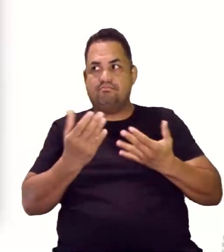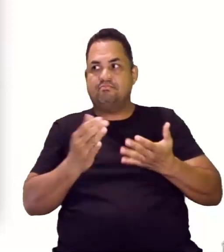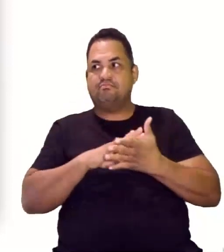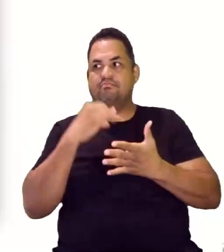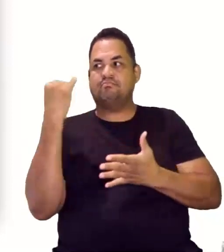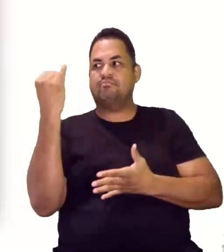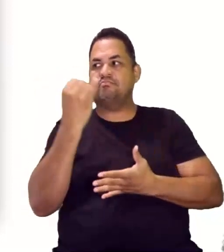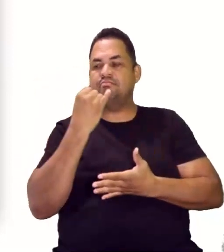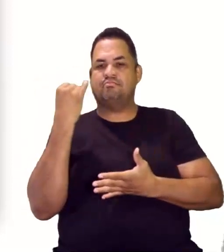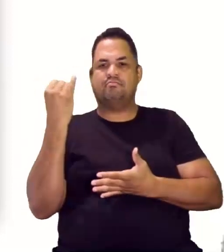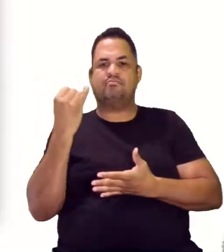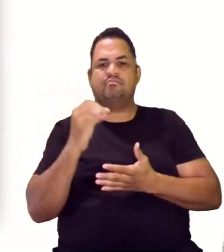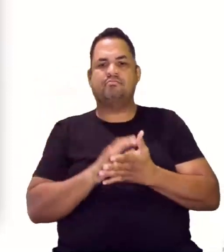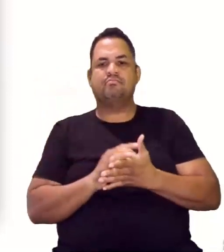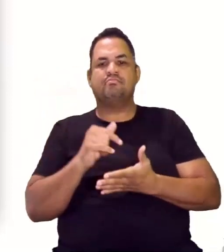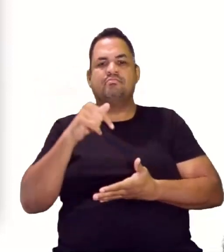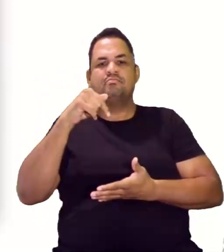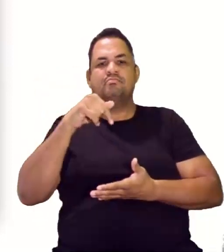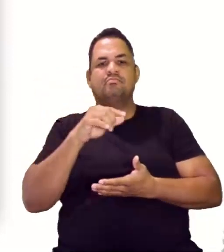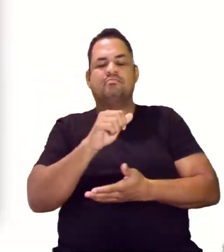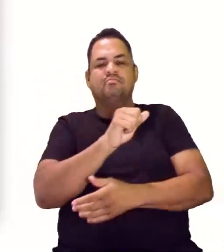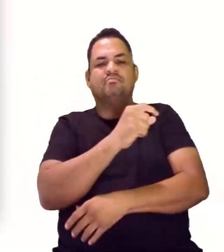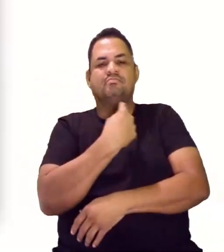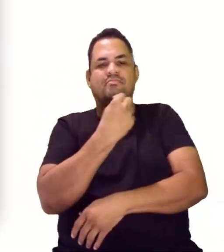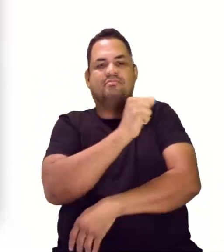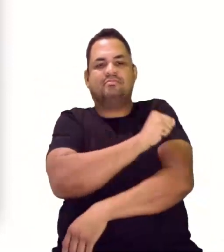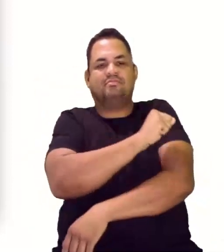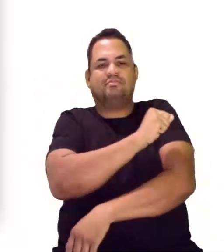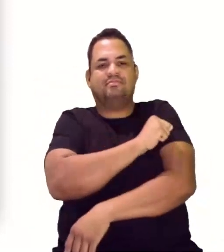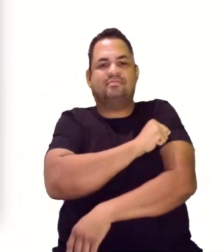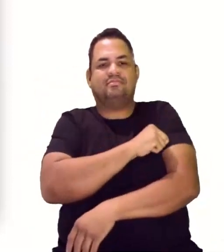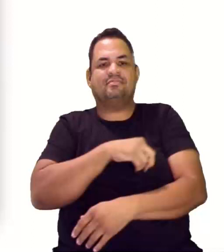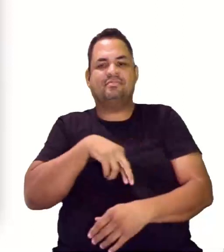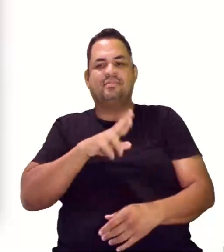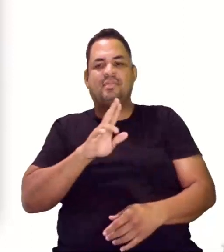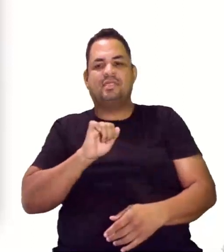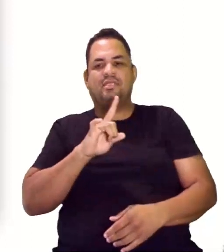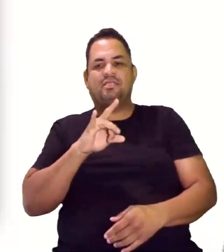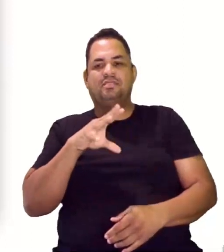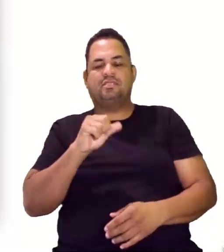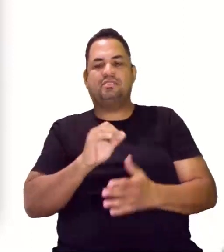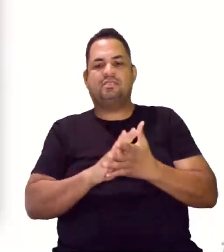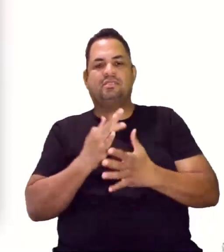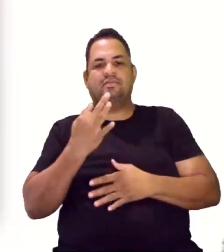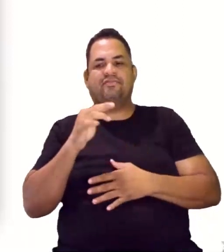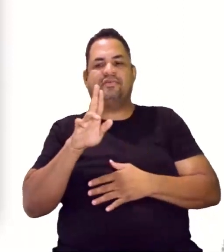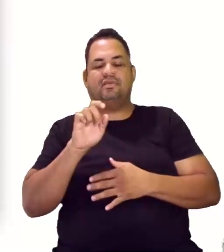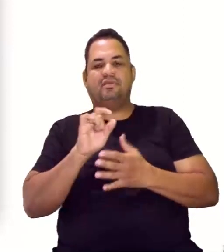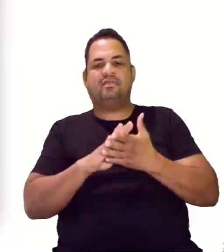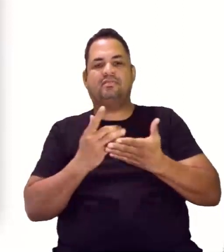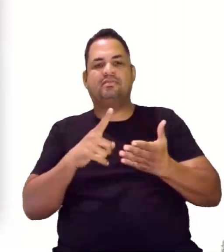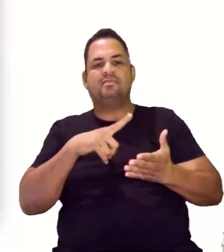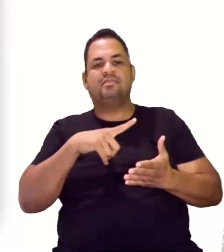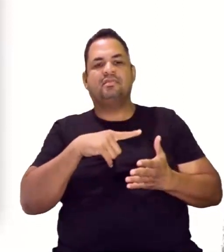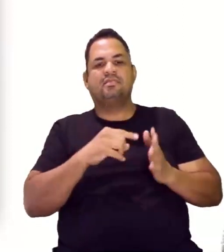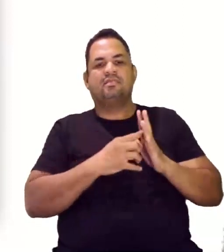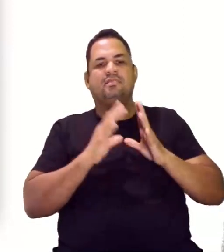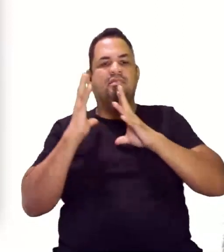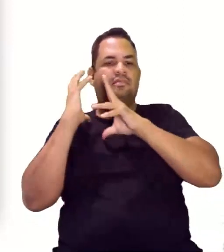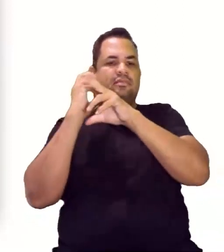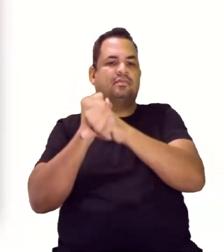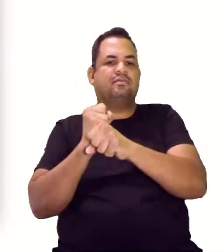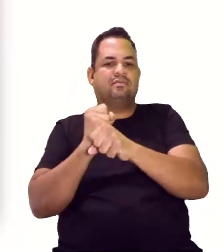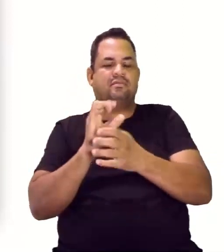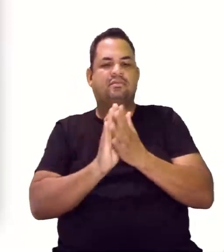mais importante. E aqui o nosso aluno Richard, né? Richard Ferreira, trouxe aí uma revisão geral